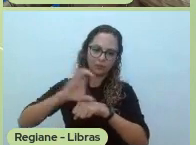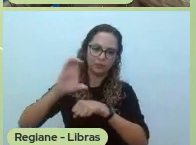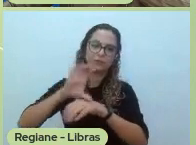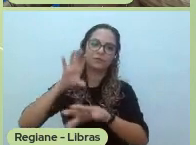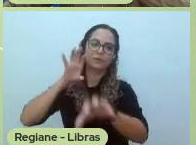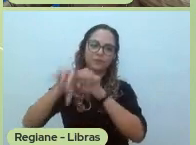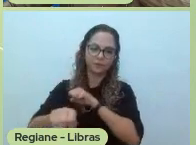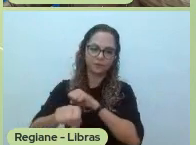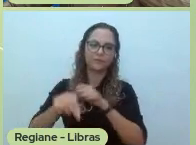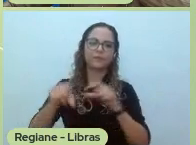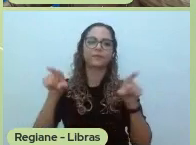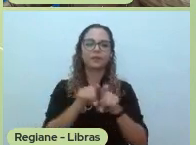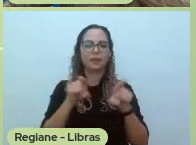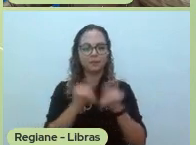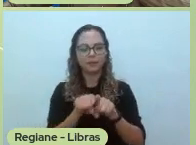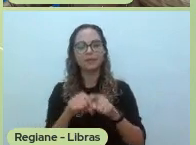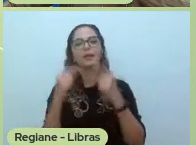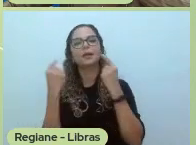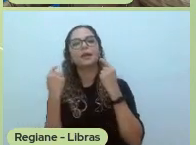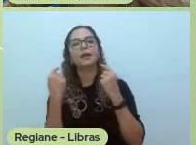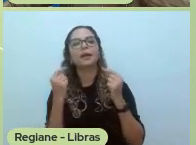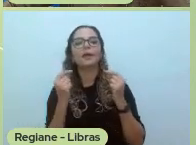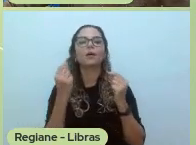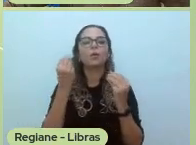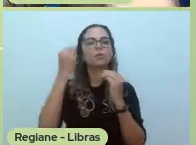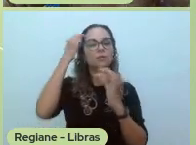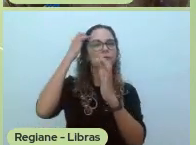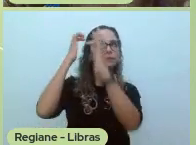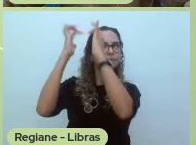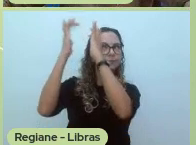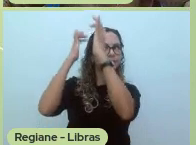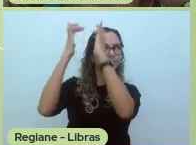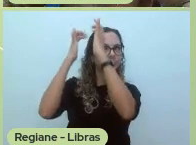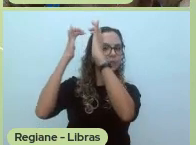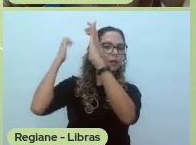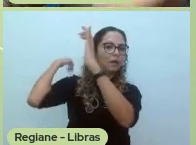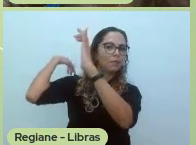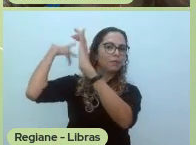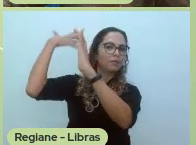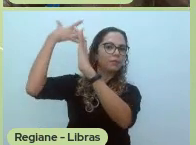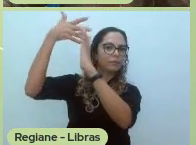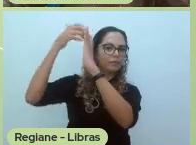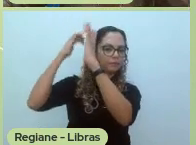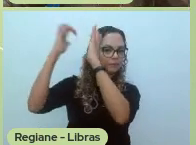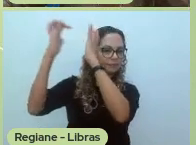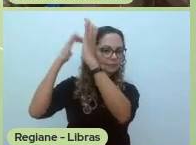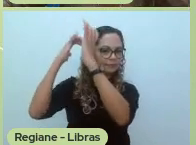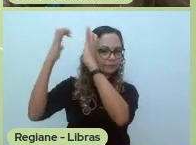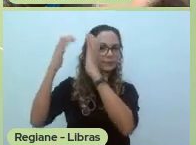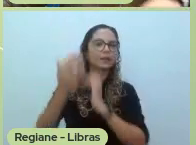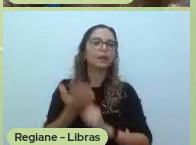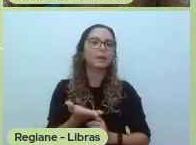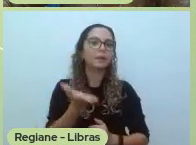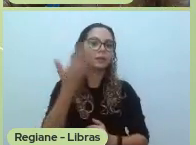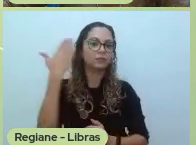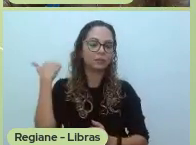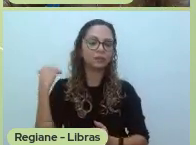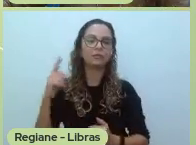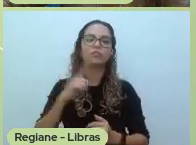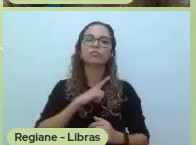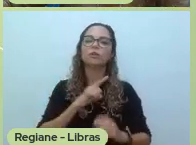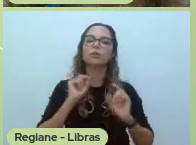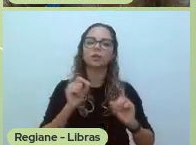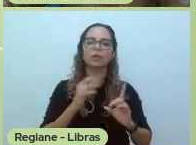comunicação e combate aos viés inconscientes. Nós temos, a gente antigamente era organizado pelos pilares de